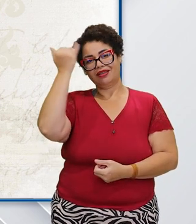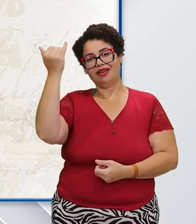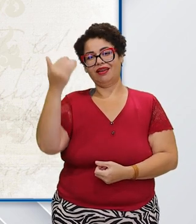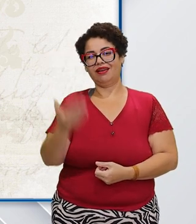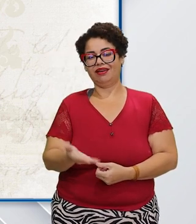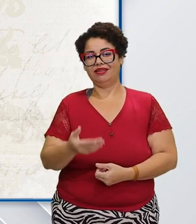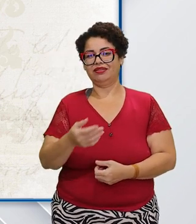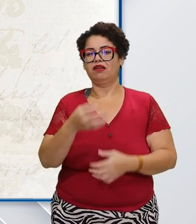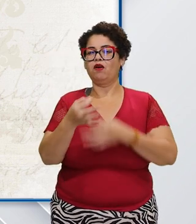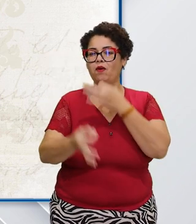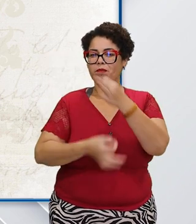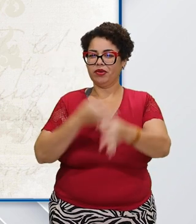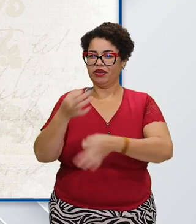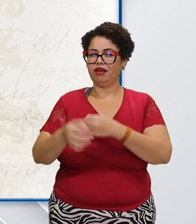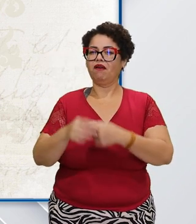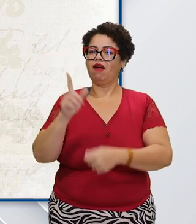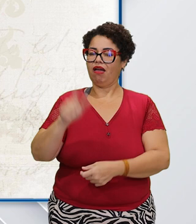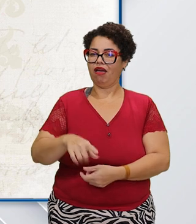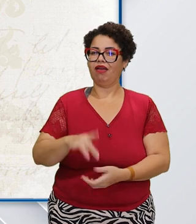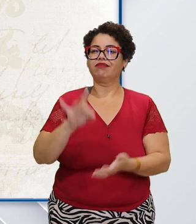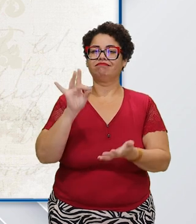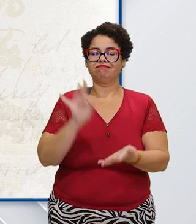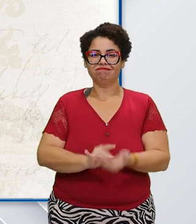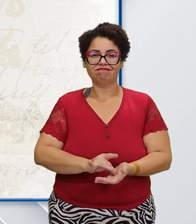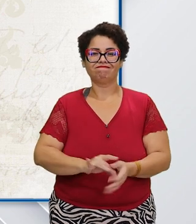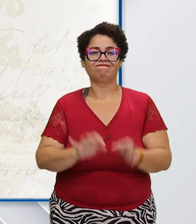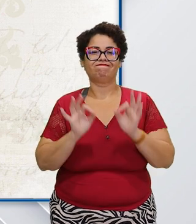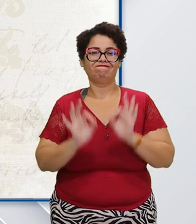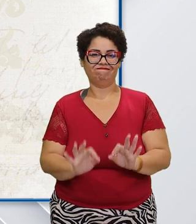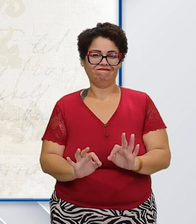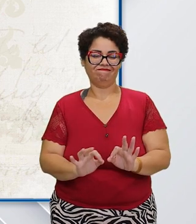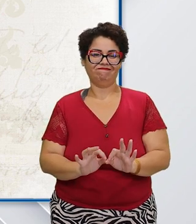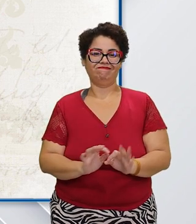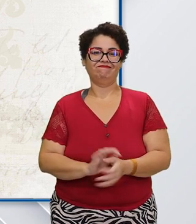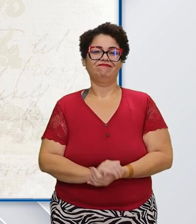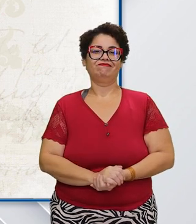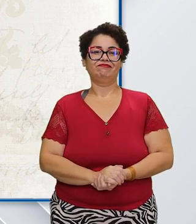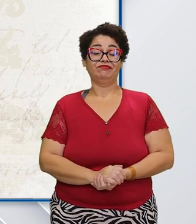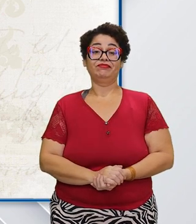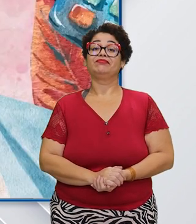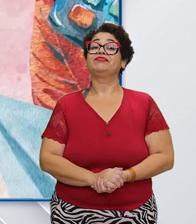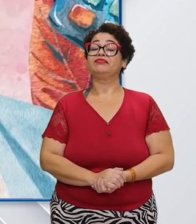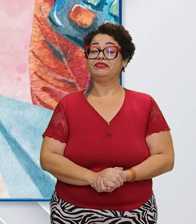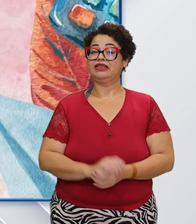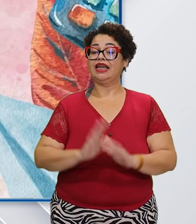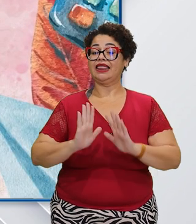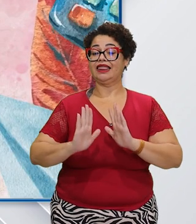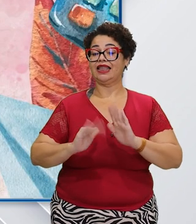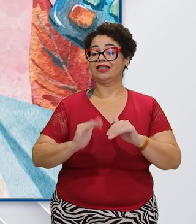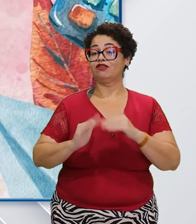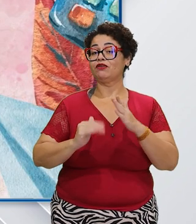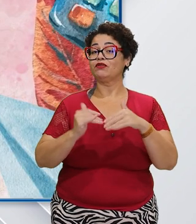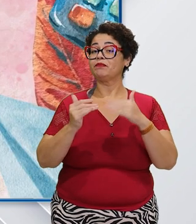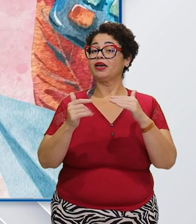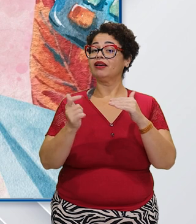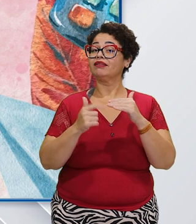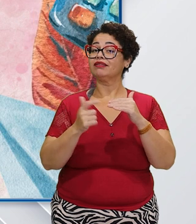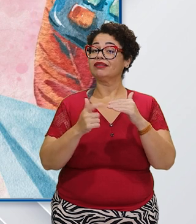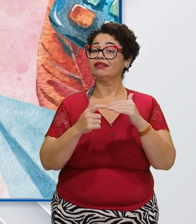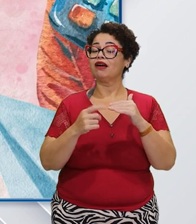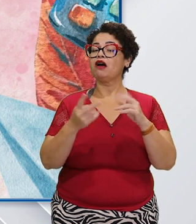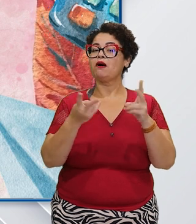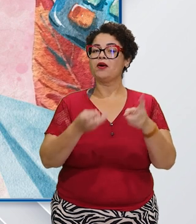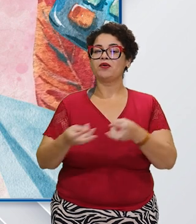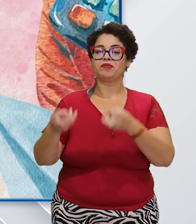dizer que a sua opinião é válida falando em desenvolvimento